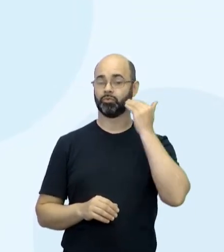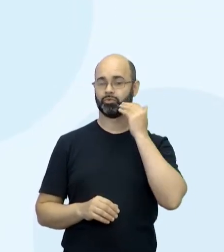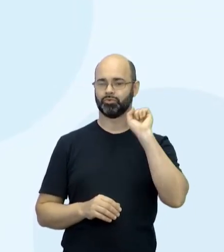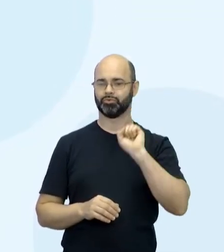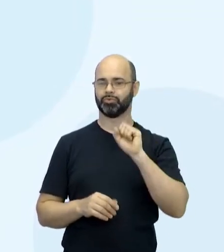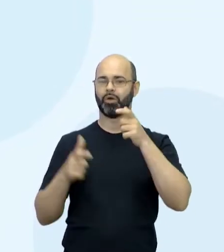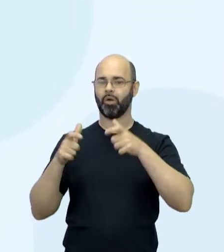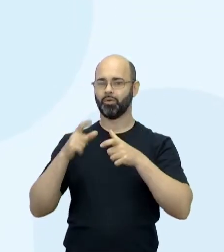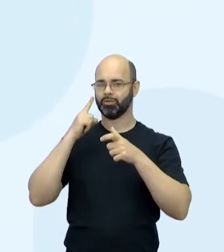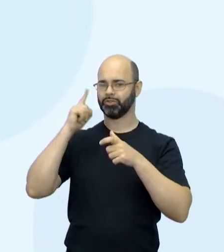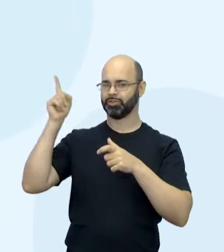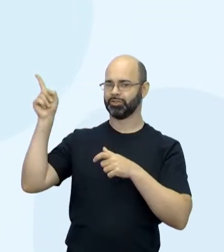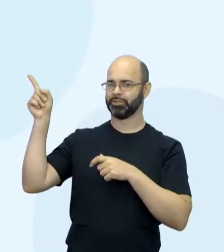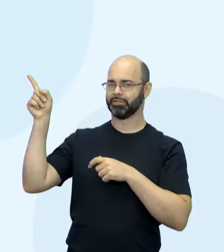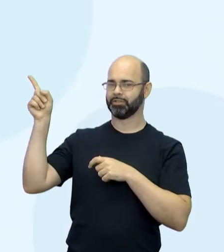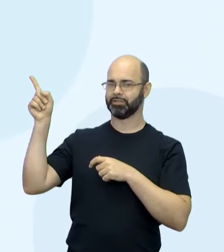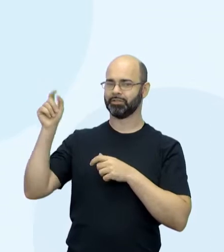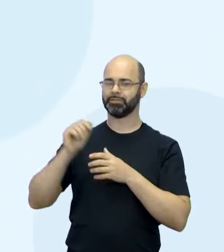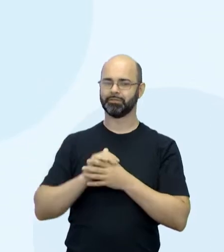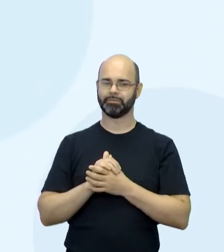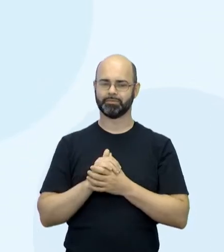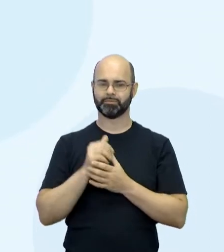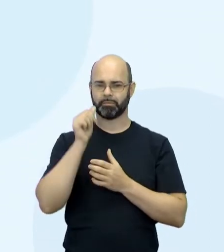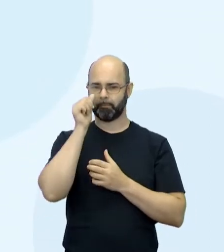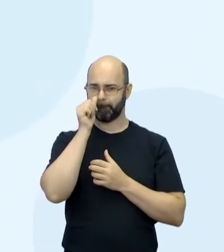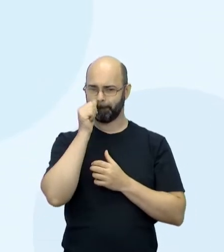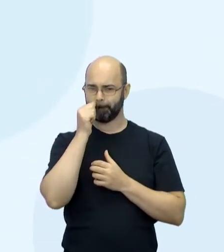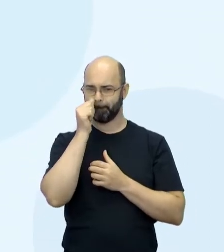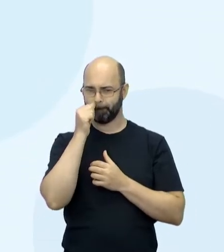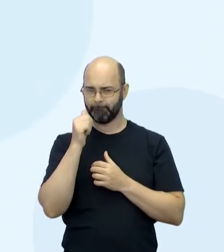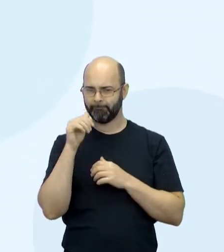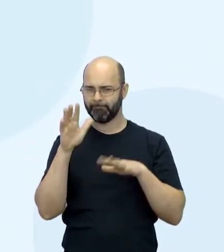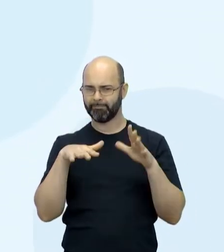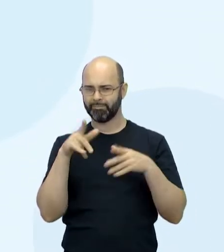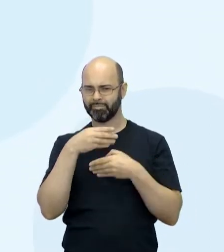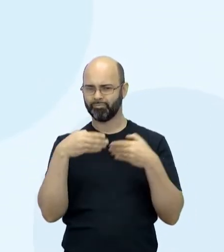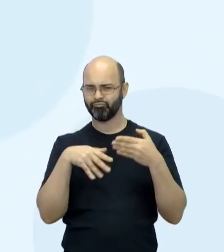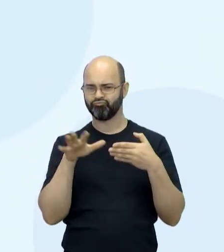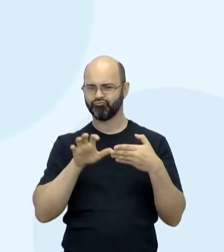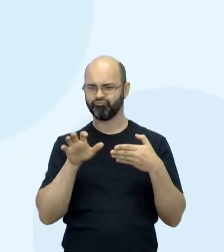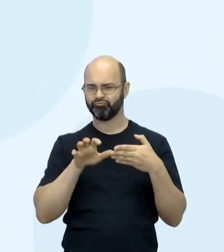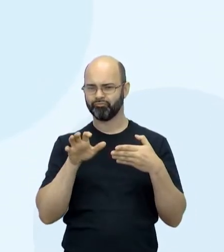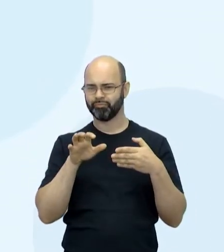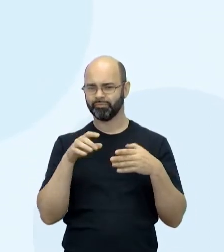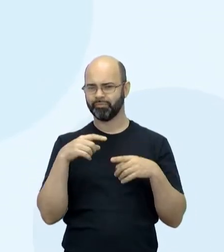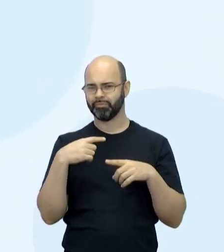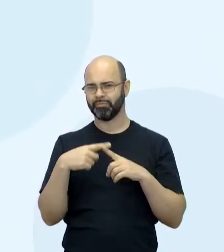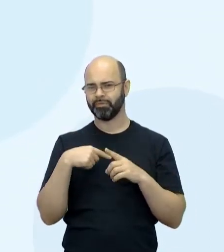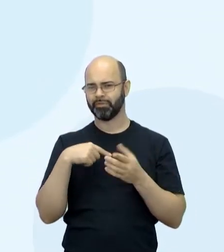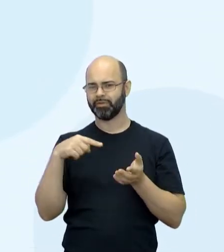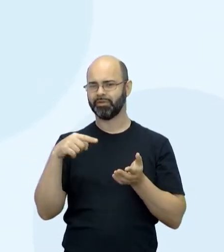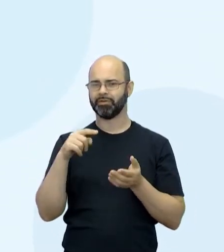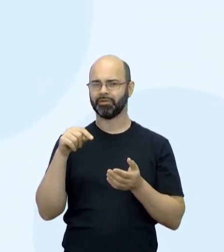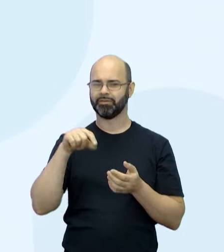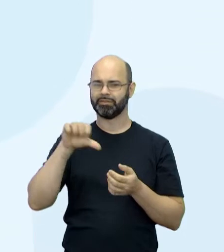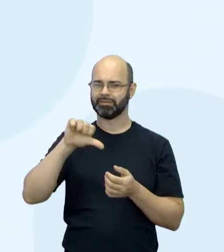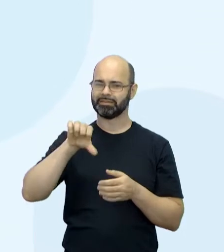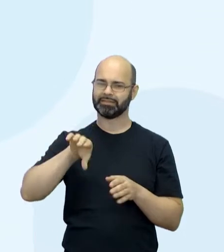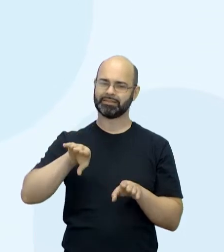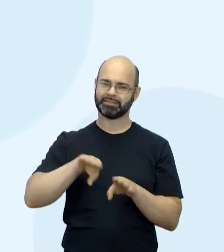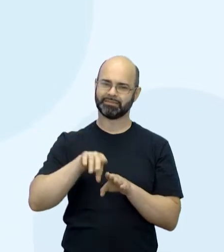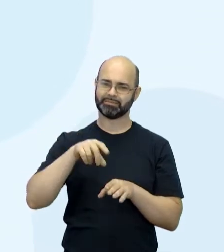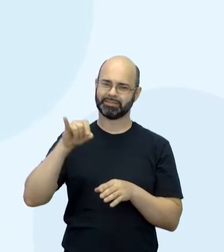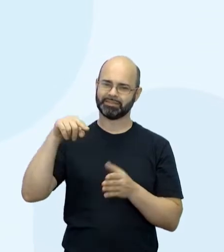o ponto aqui, ó, de onde ele é. Se tiver um pouquinho ruim é porque na hora de produzir o slide saiu, ou que minha ignorância em geografia é bem vasta também. Mas